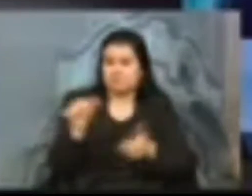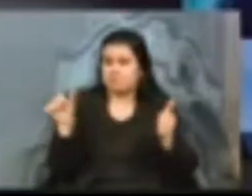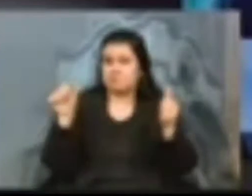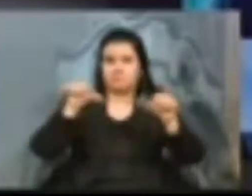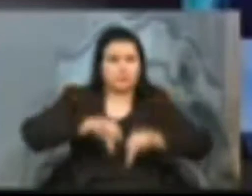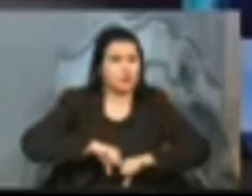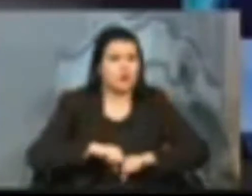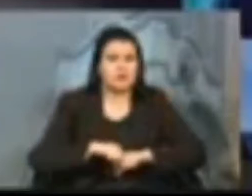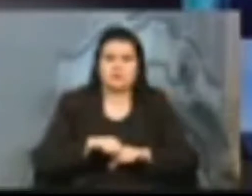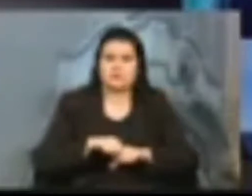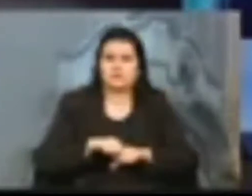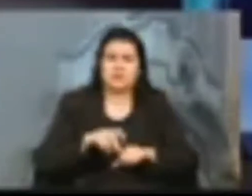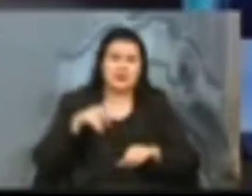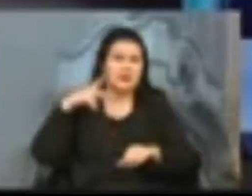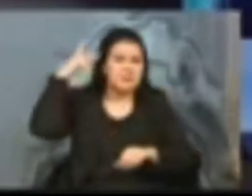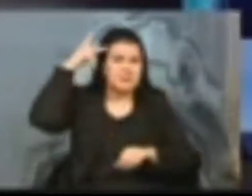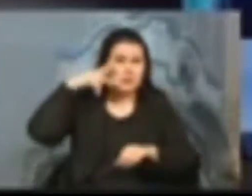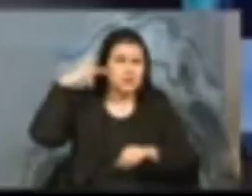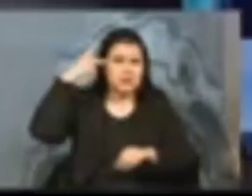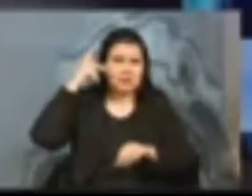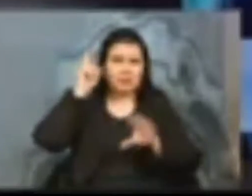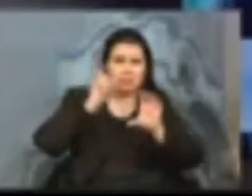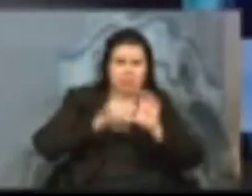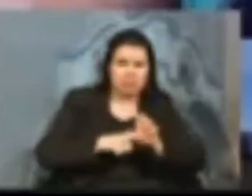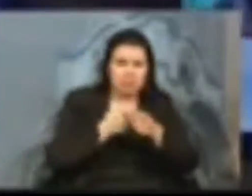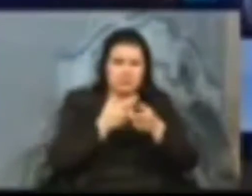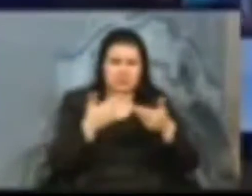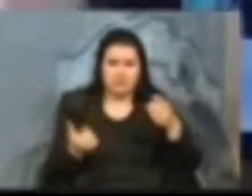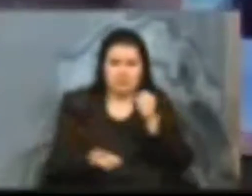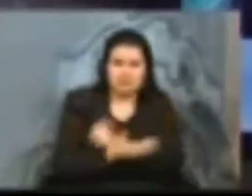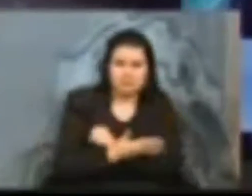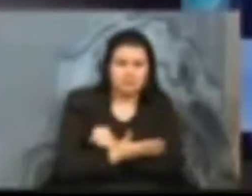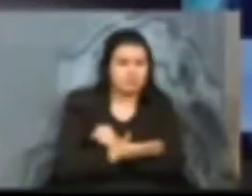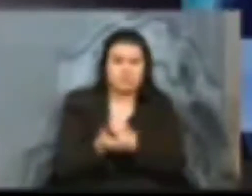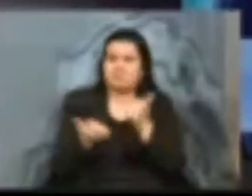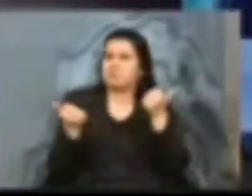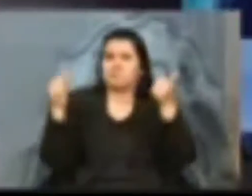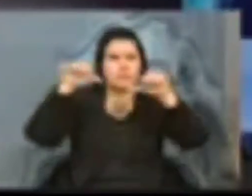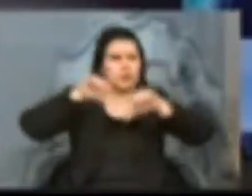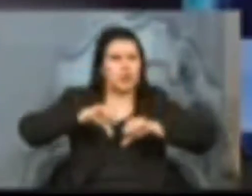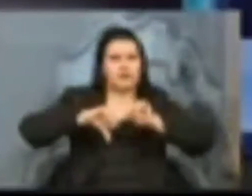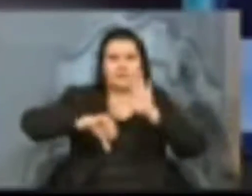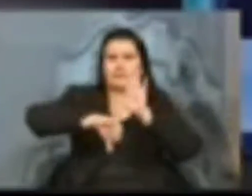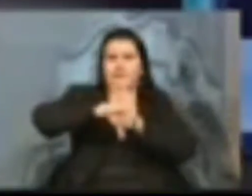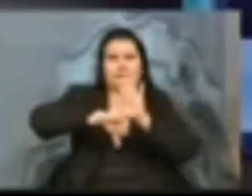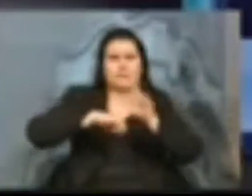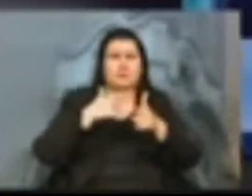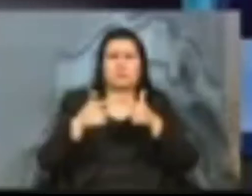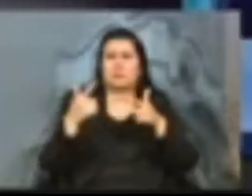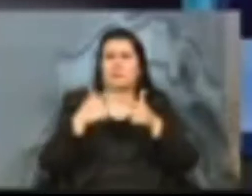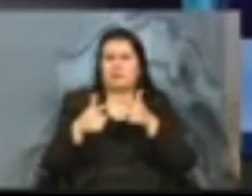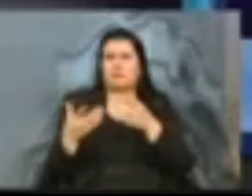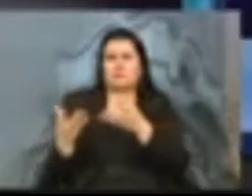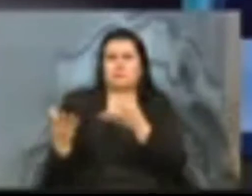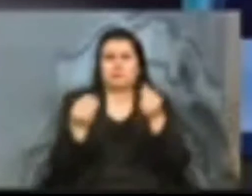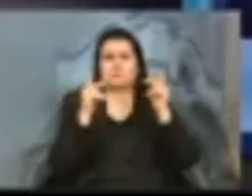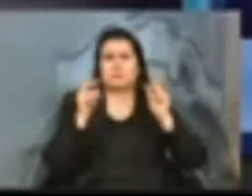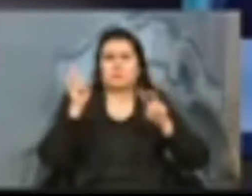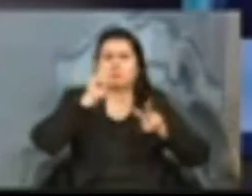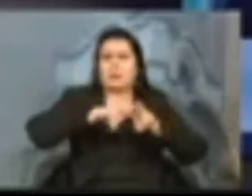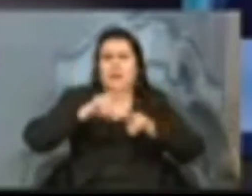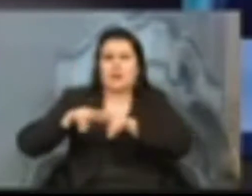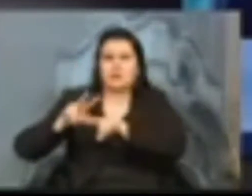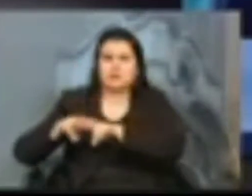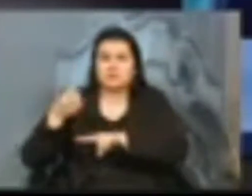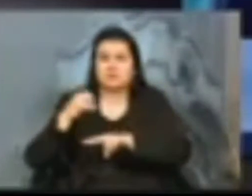branco é muito pior do que diversos outros crimes que hoje lotam aí os presídios pelo país inteiro. O